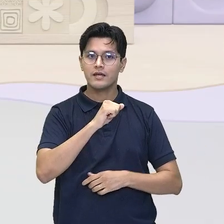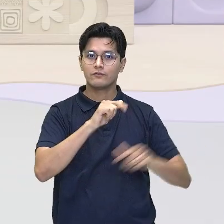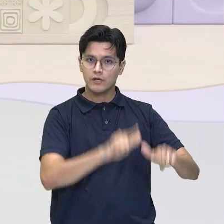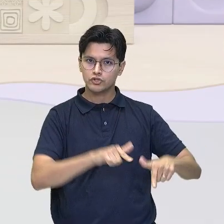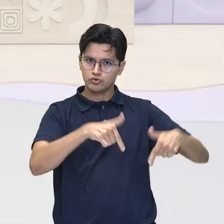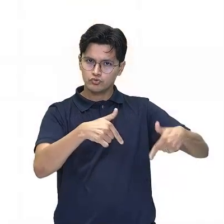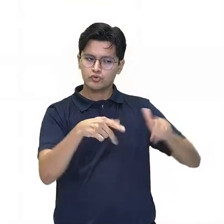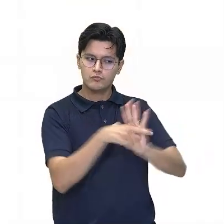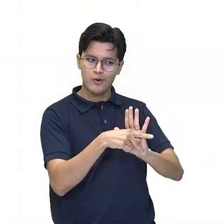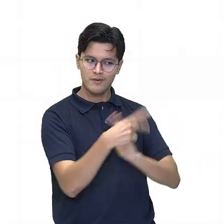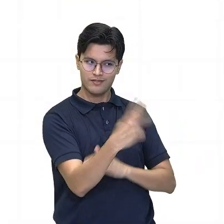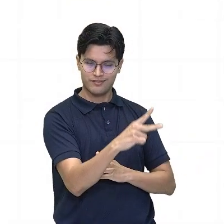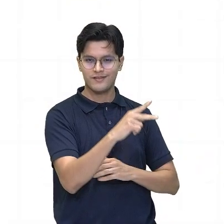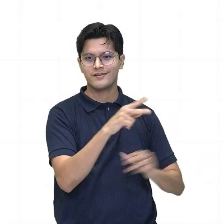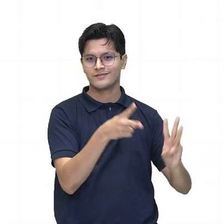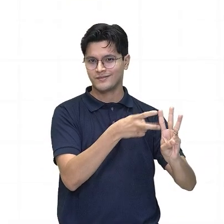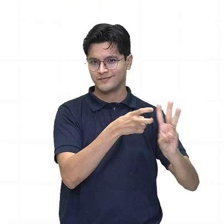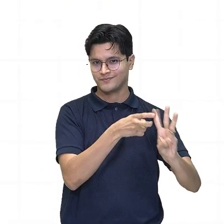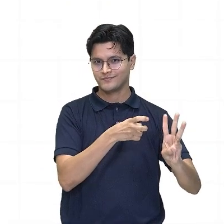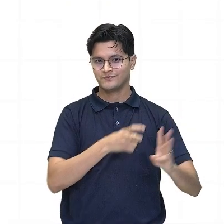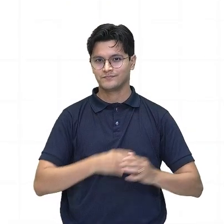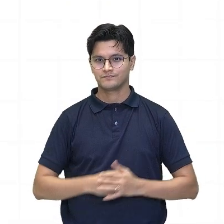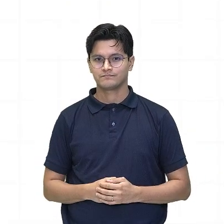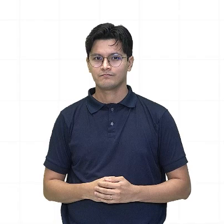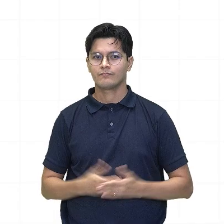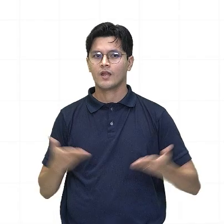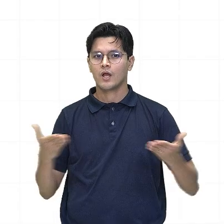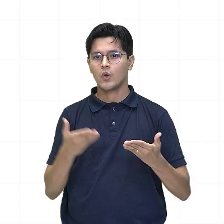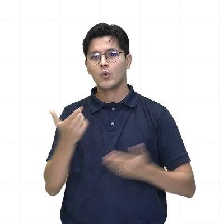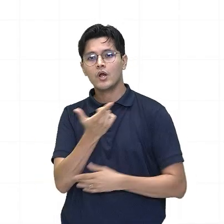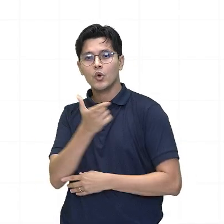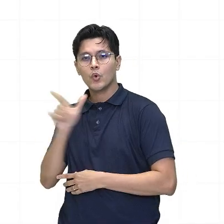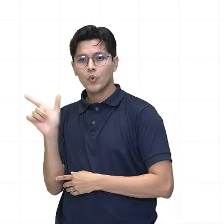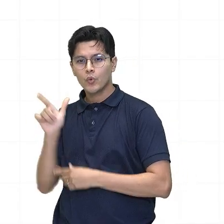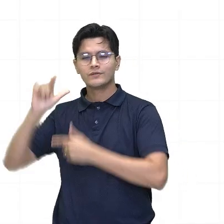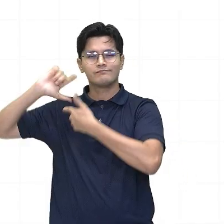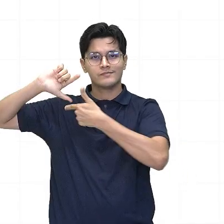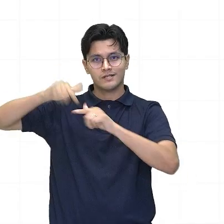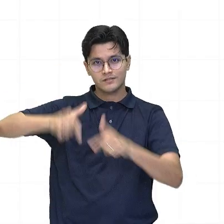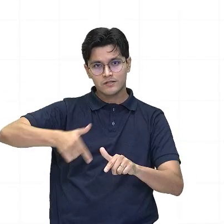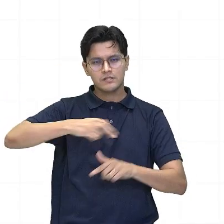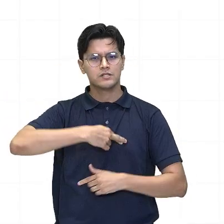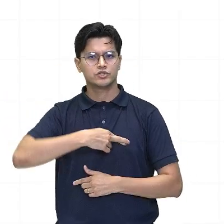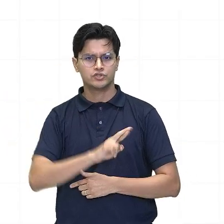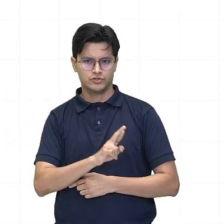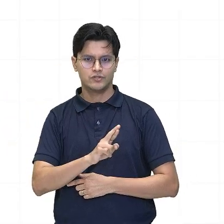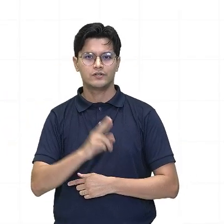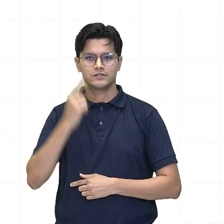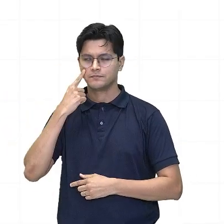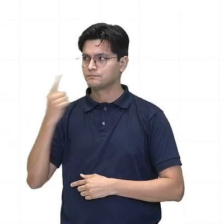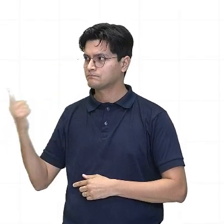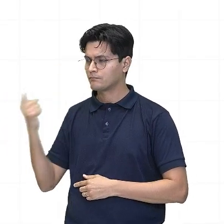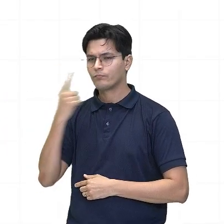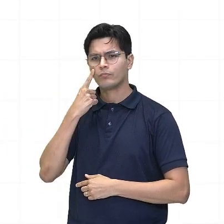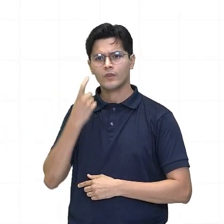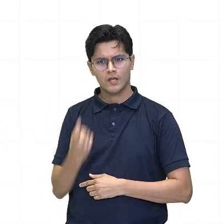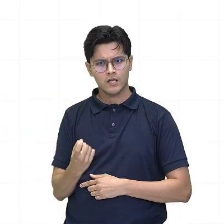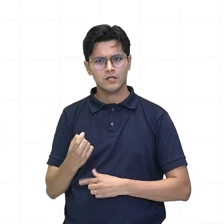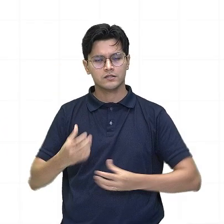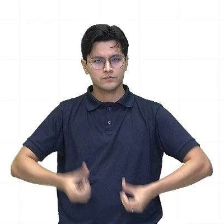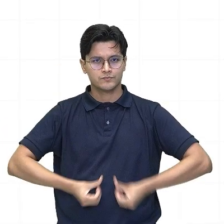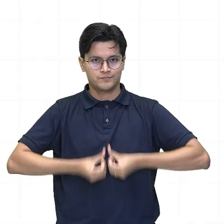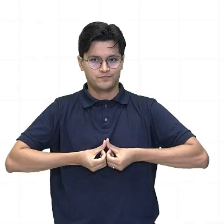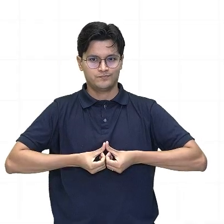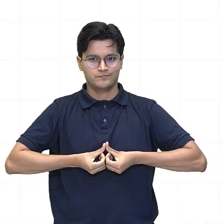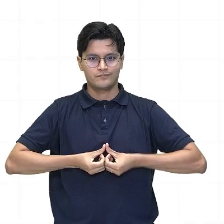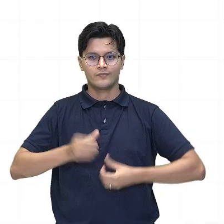tradição religiosa, essa talvez um pouco mais distante, mas também é muito interessante, que é o budismo. Olha o